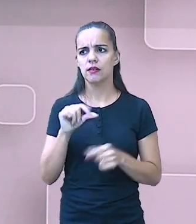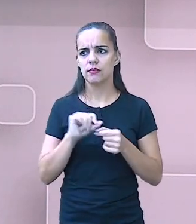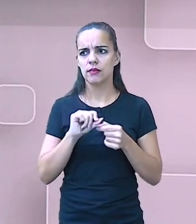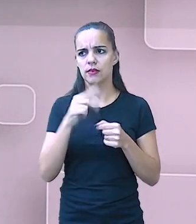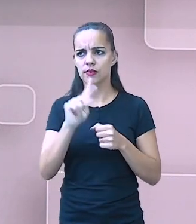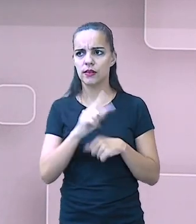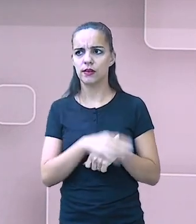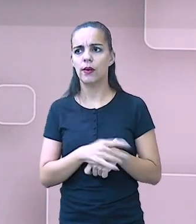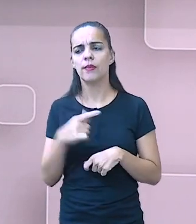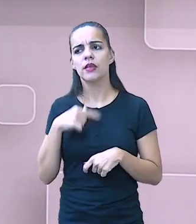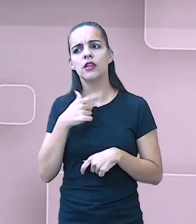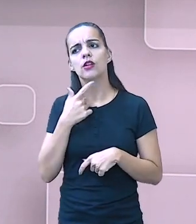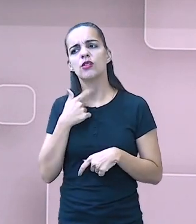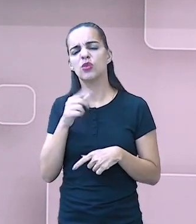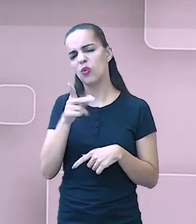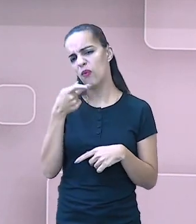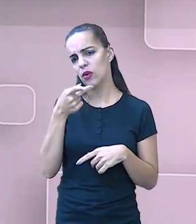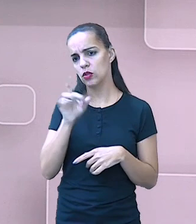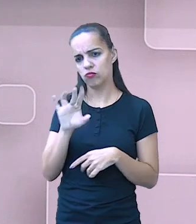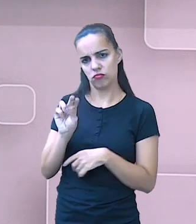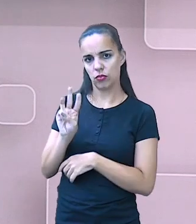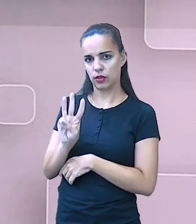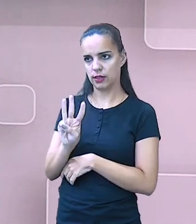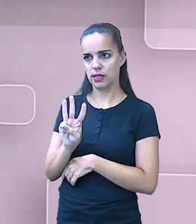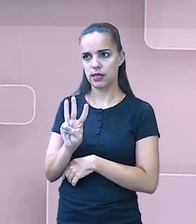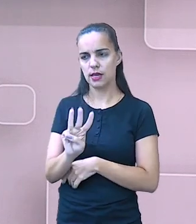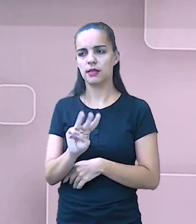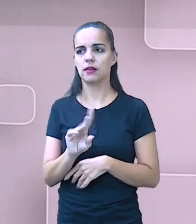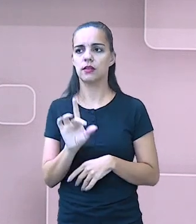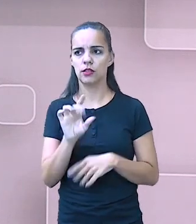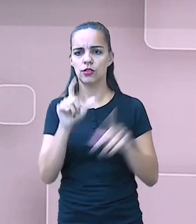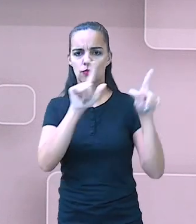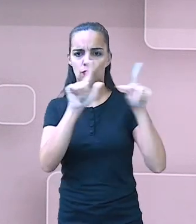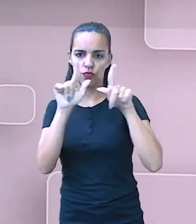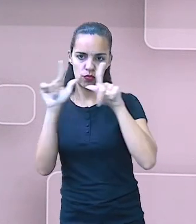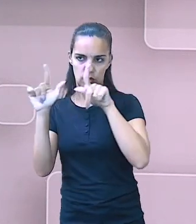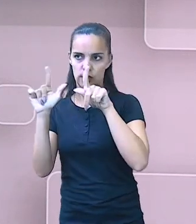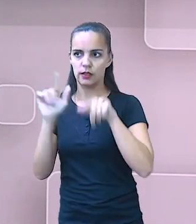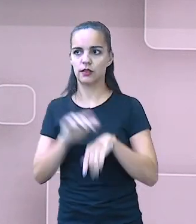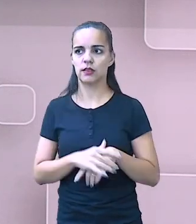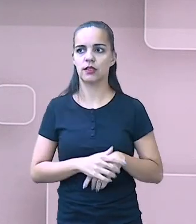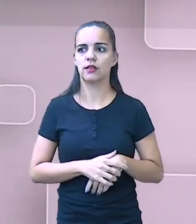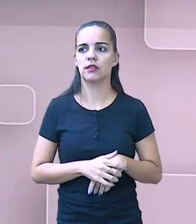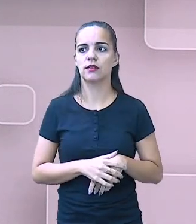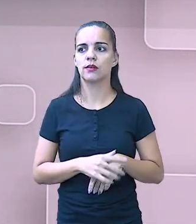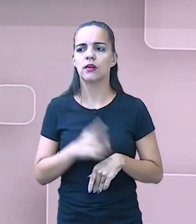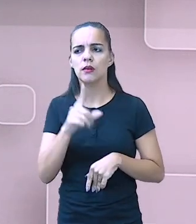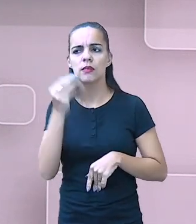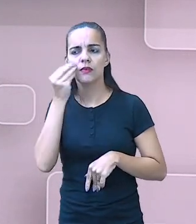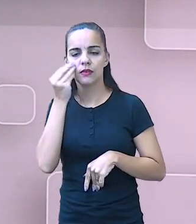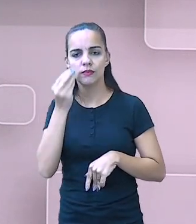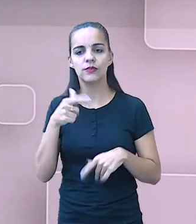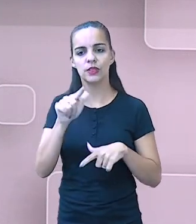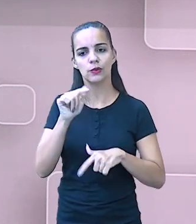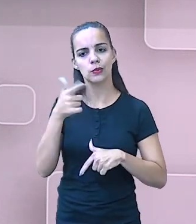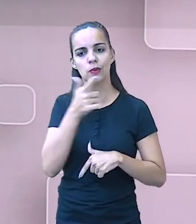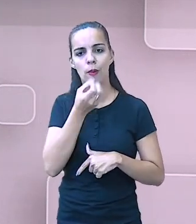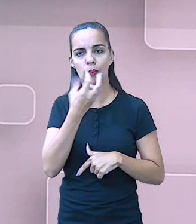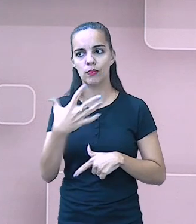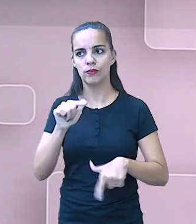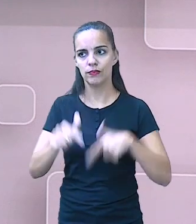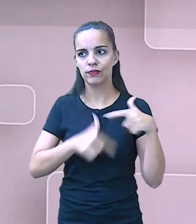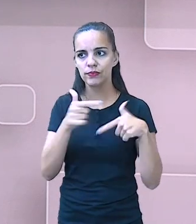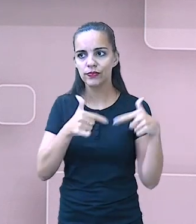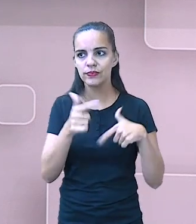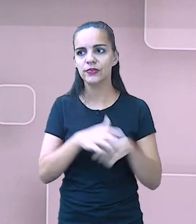eu sugeri aí com 3 cenas, né? Com 3 quadradinhos. Eu espero que vocês todos tenham um bom trabalho, que tenha sido uma